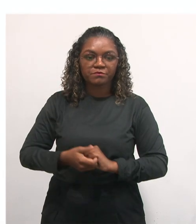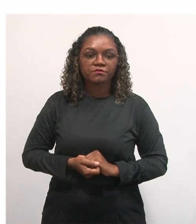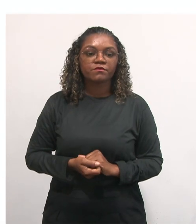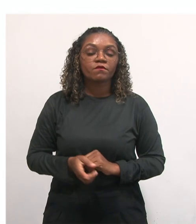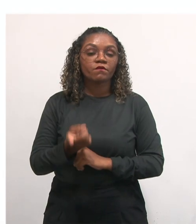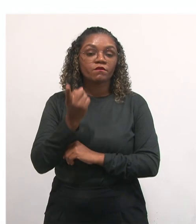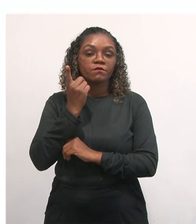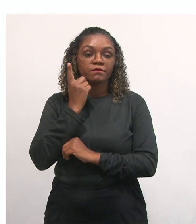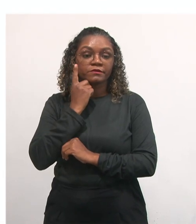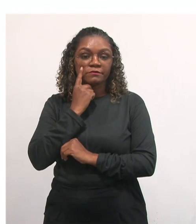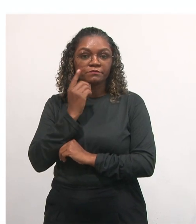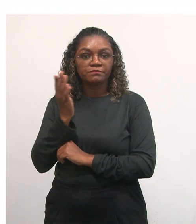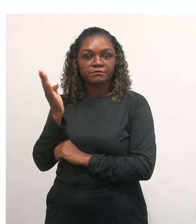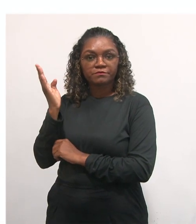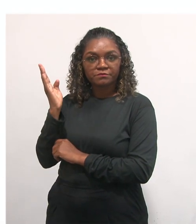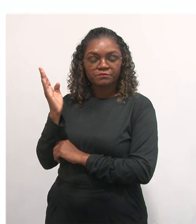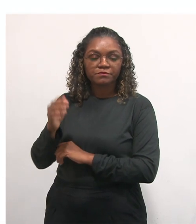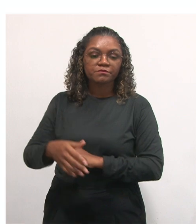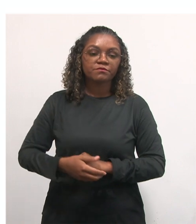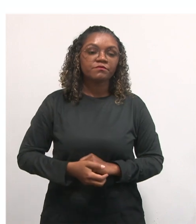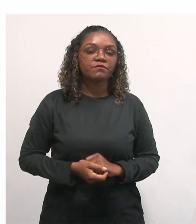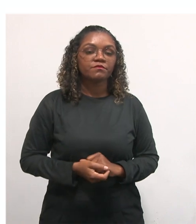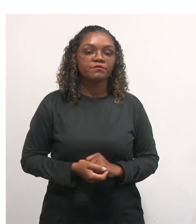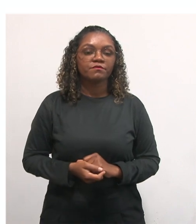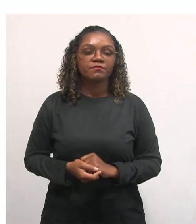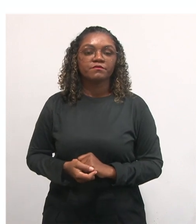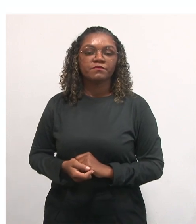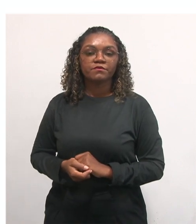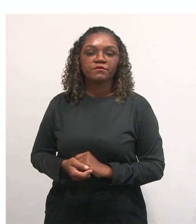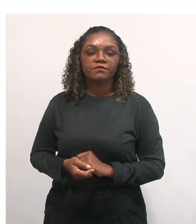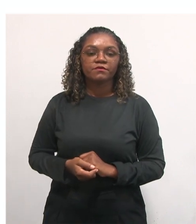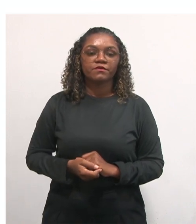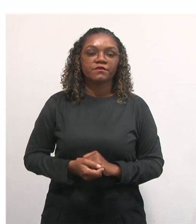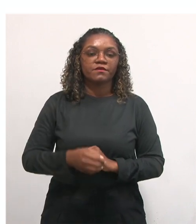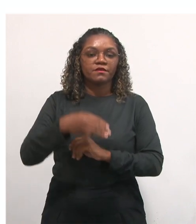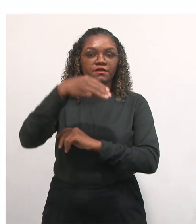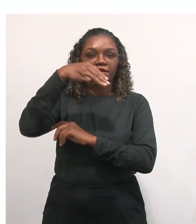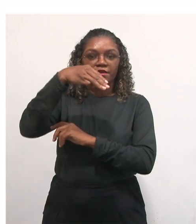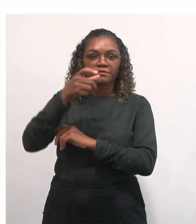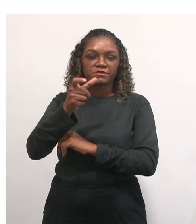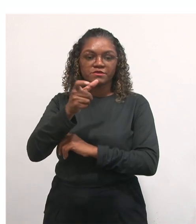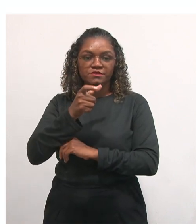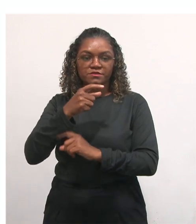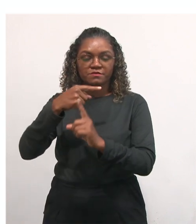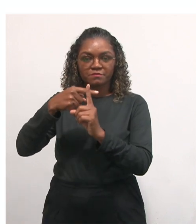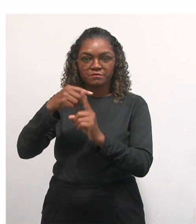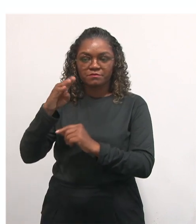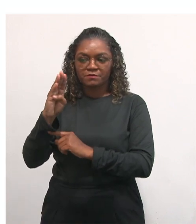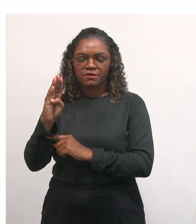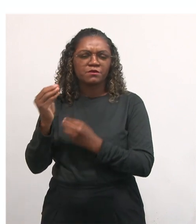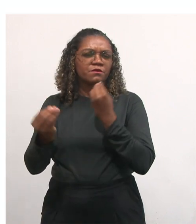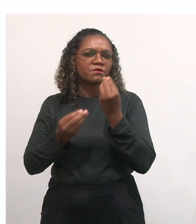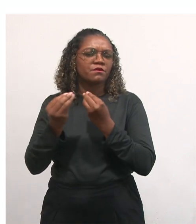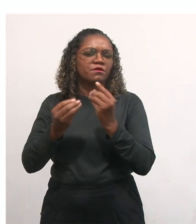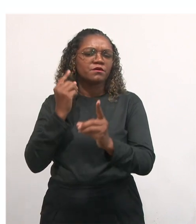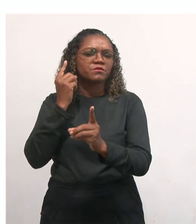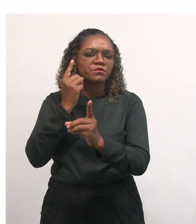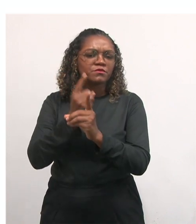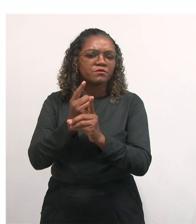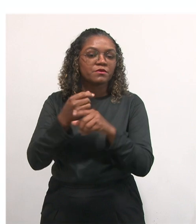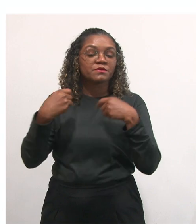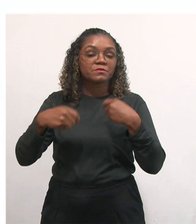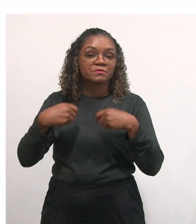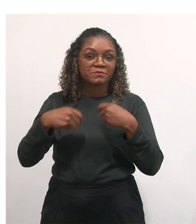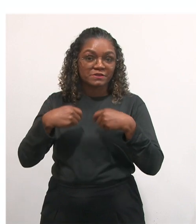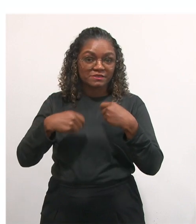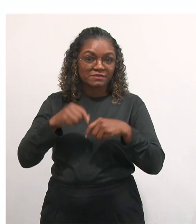Vejam só. Essa reta mx mais b, para a gente achar ela, eu vou ter que fazer